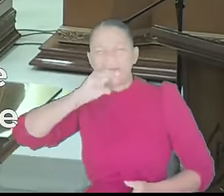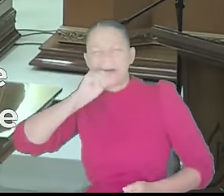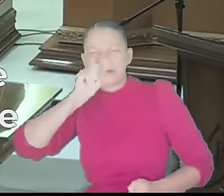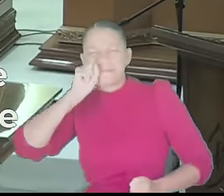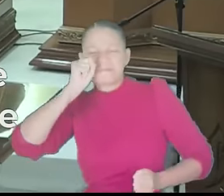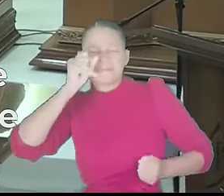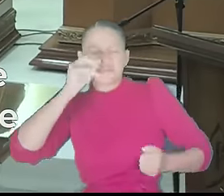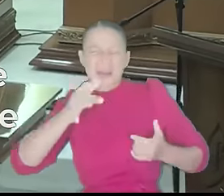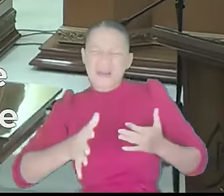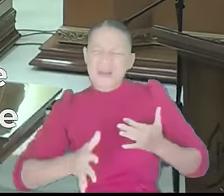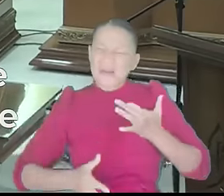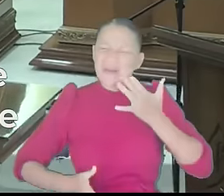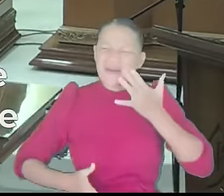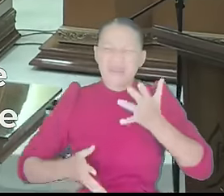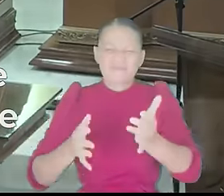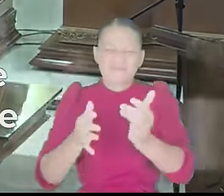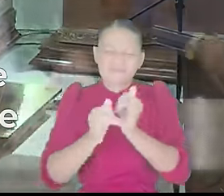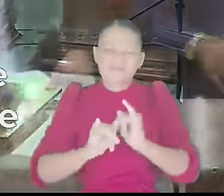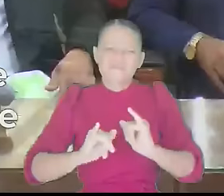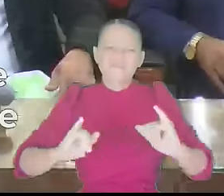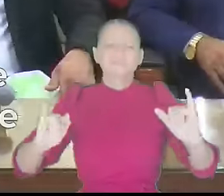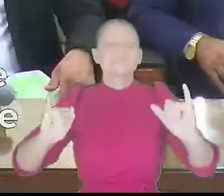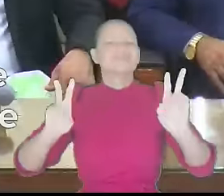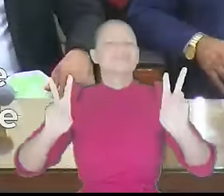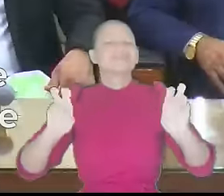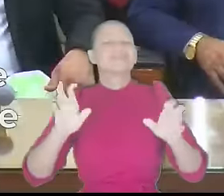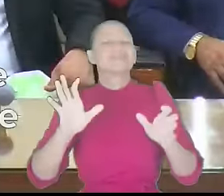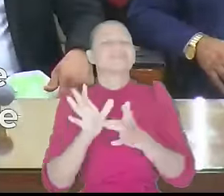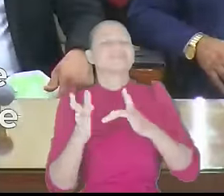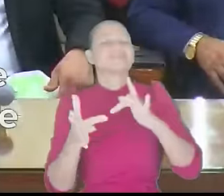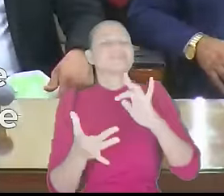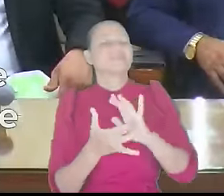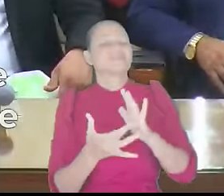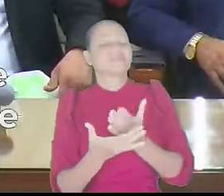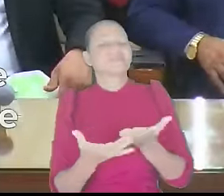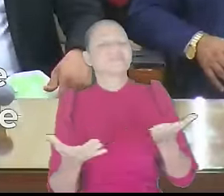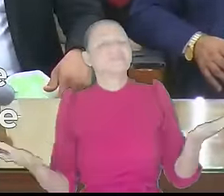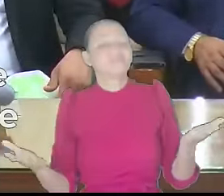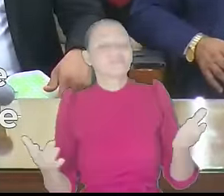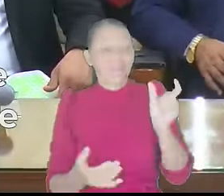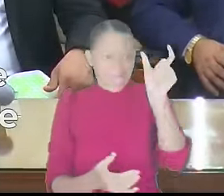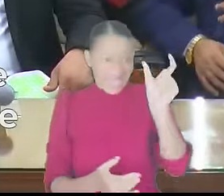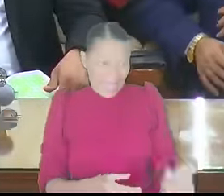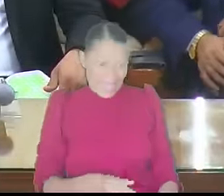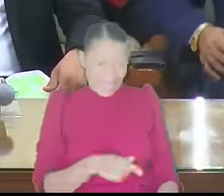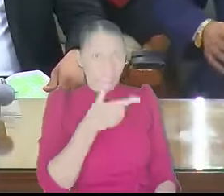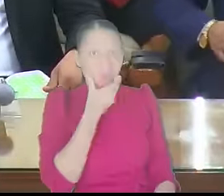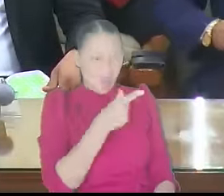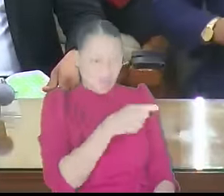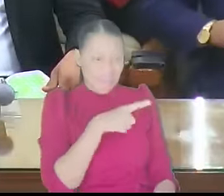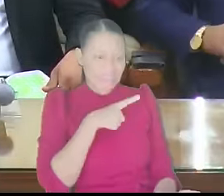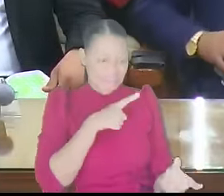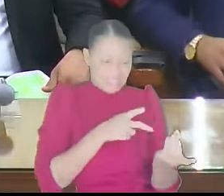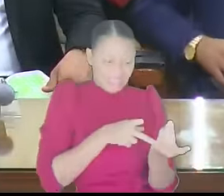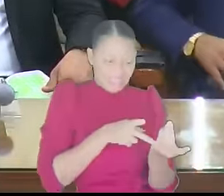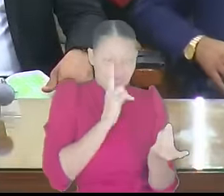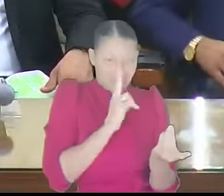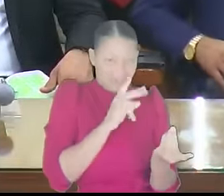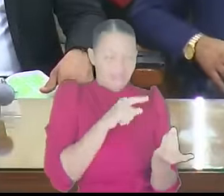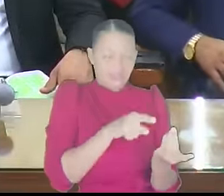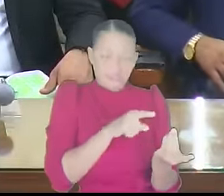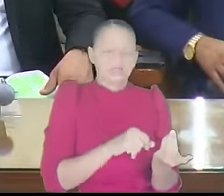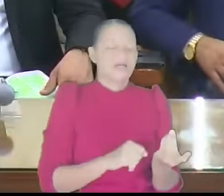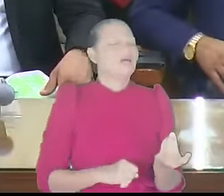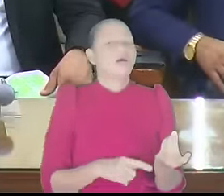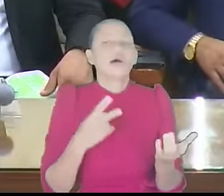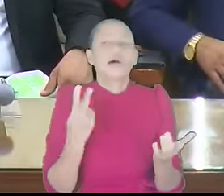a Jesus. Olha aí. Ele falou de quem para o eunuco? Falou de quem para o eunuco? Jesus. Jesus. E o que foi que aconteceu